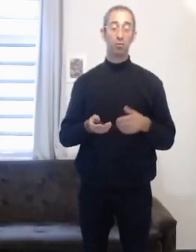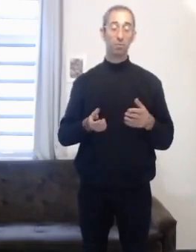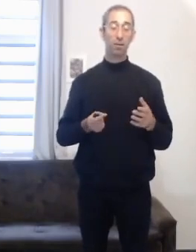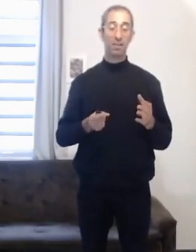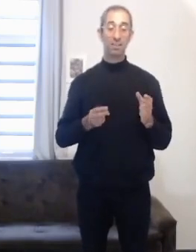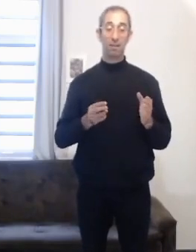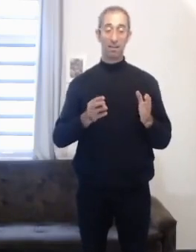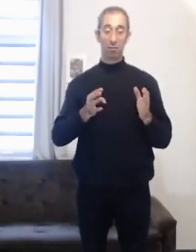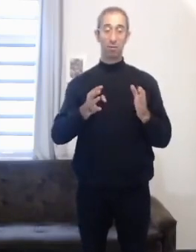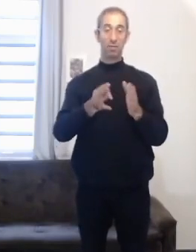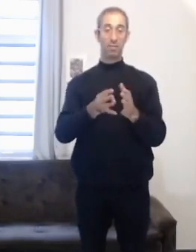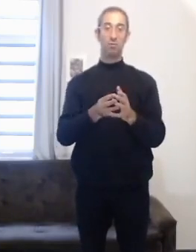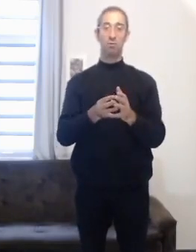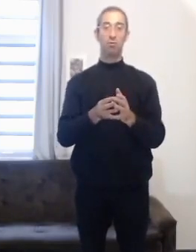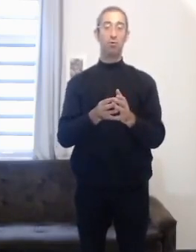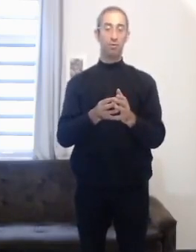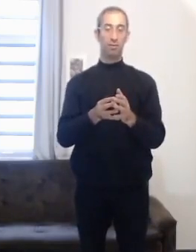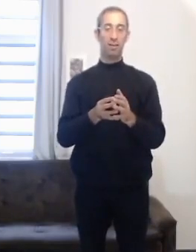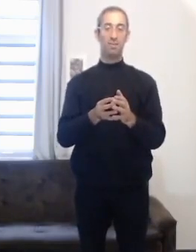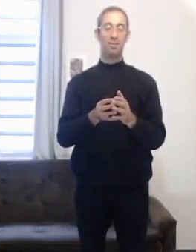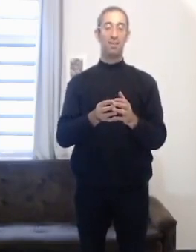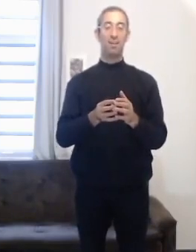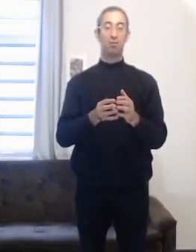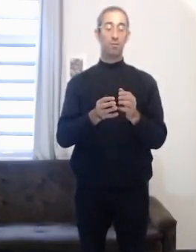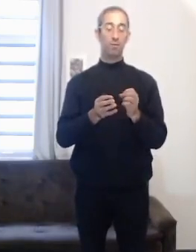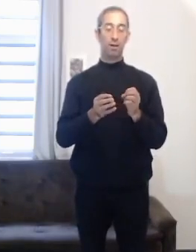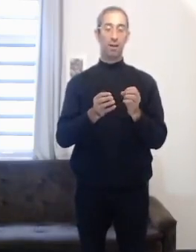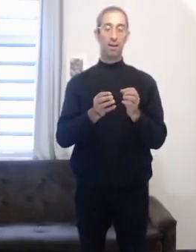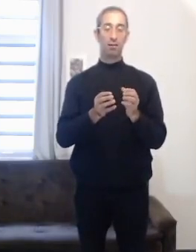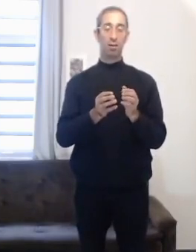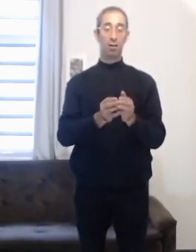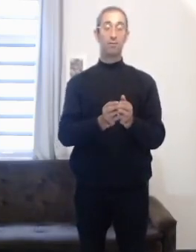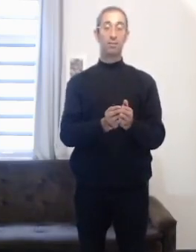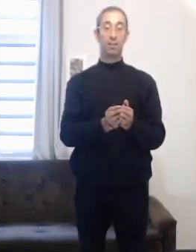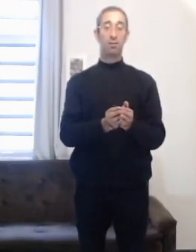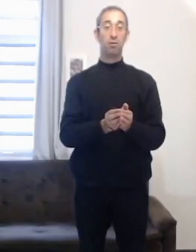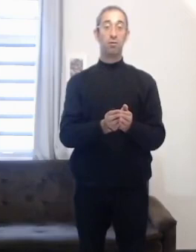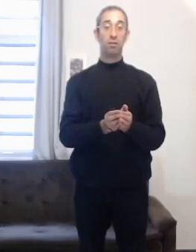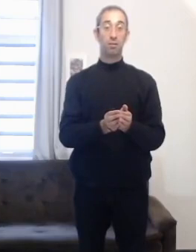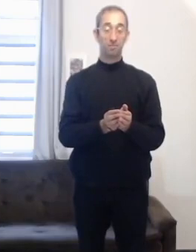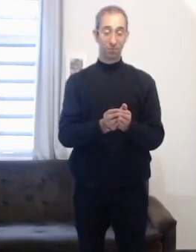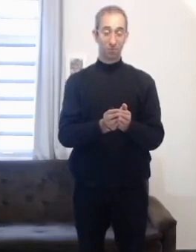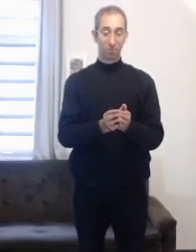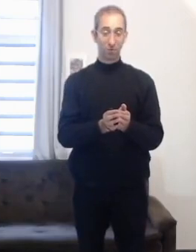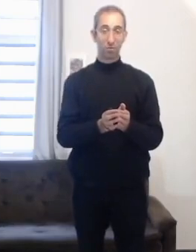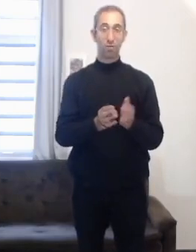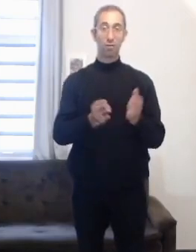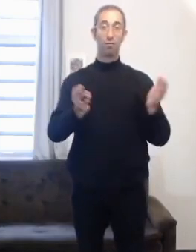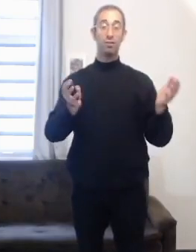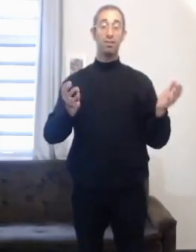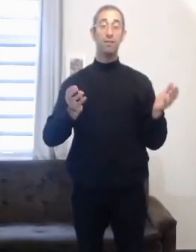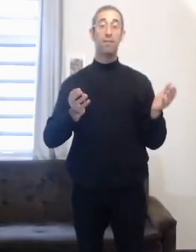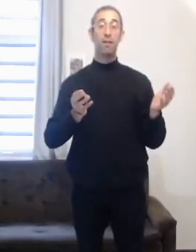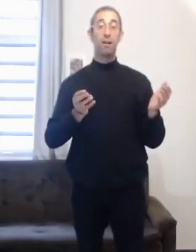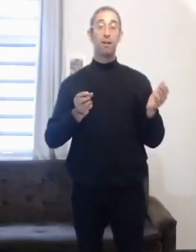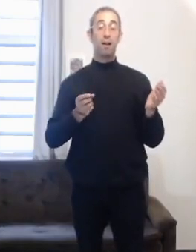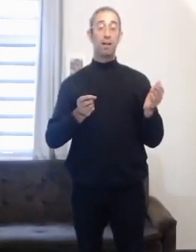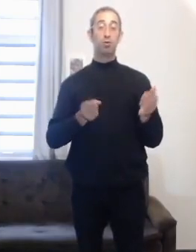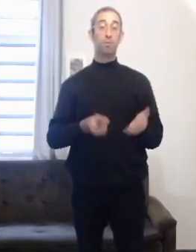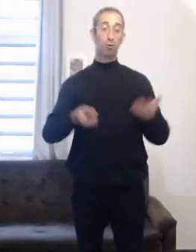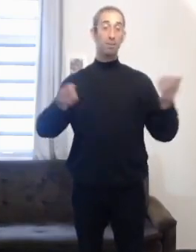porque supõe que esse padrão que você encontrou, né? Na hora que você encontra,